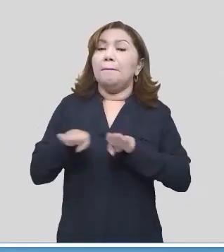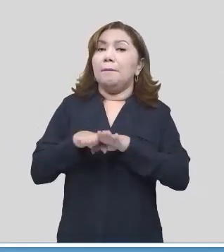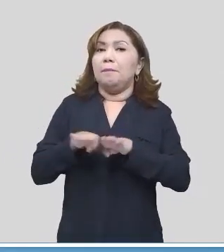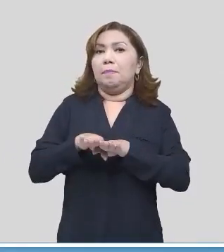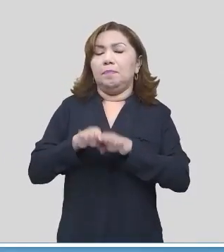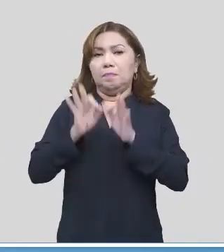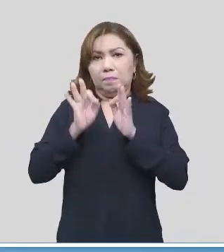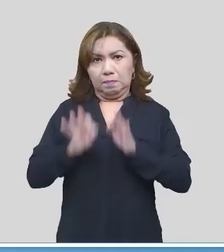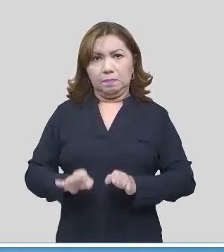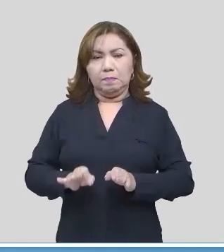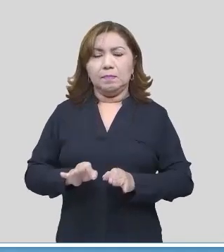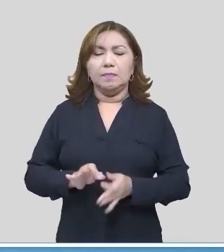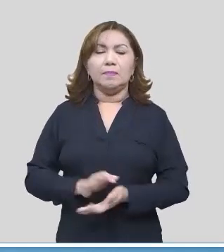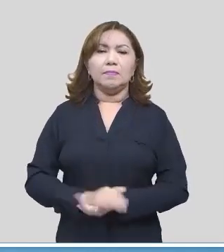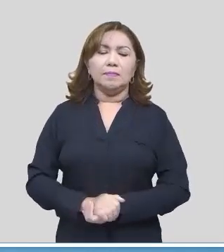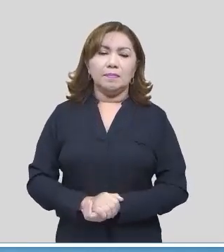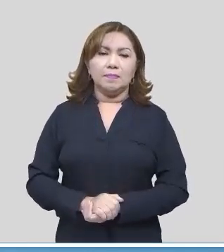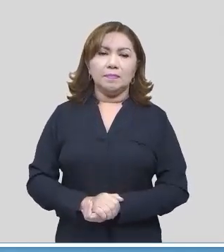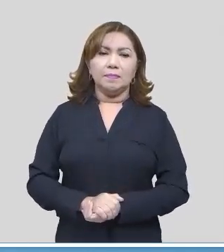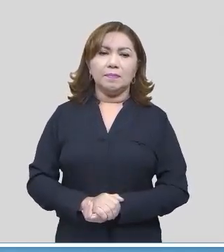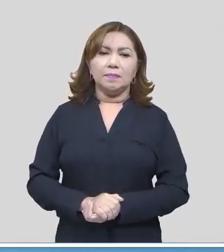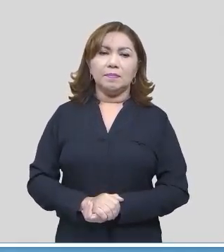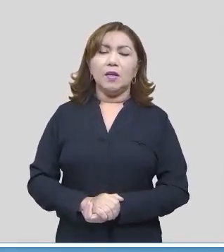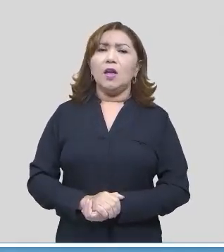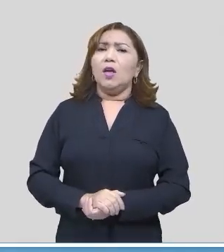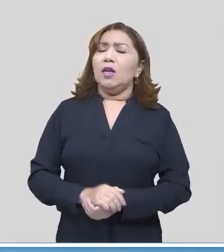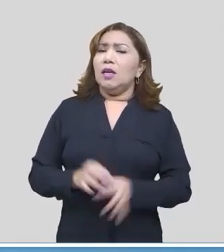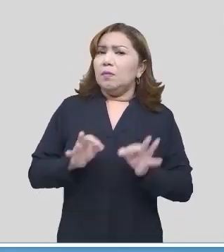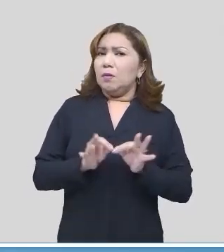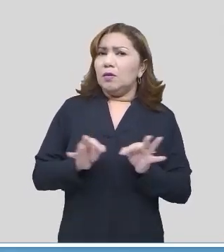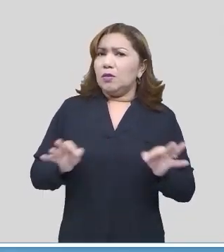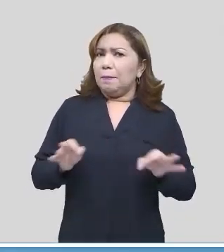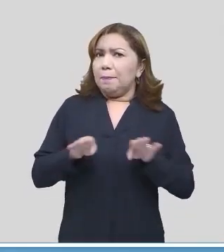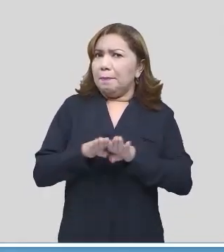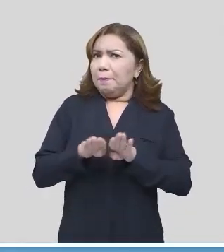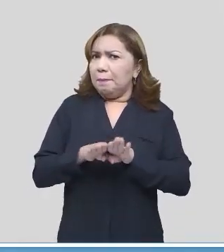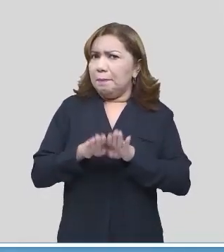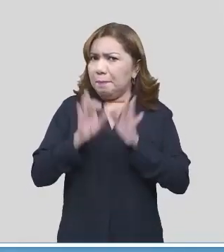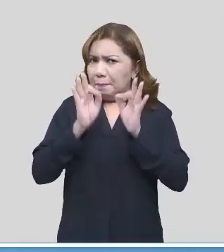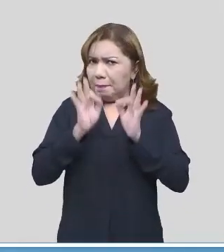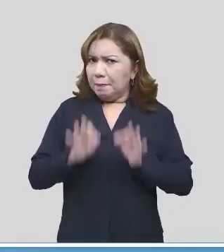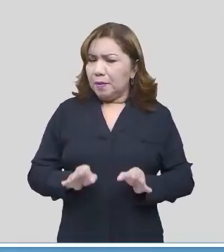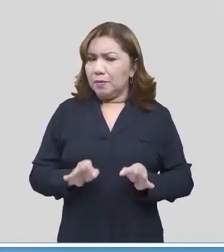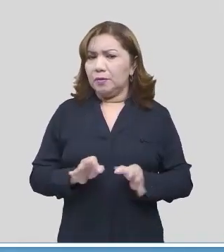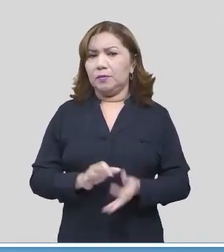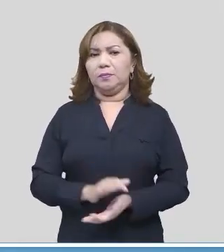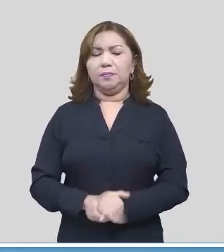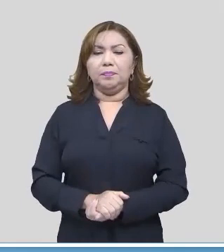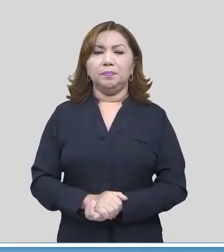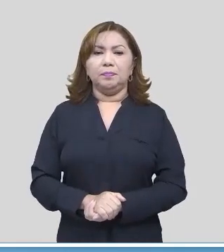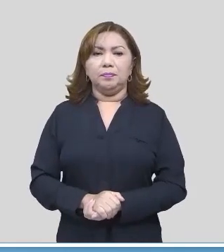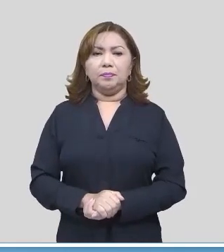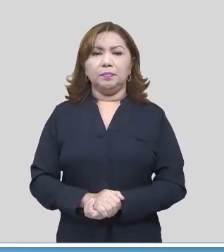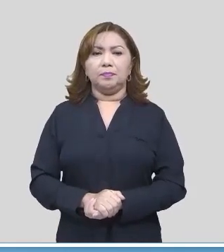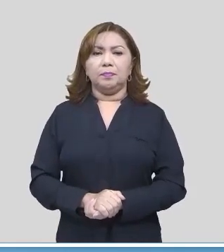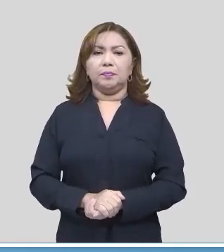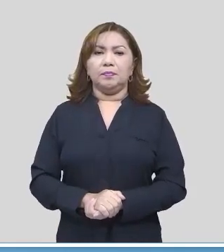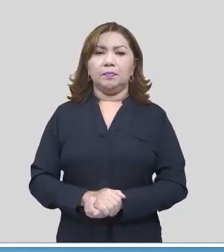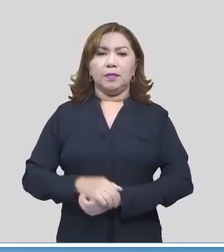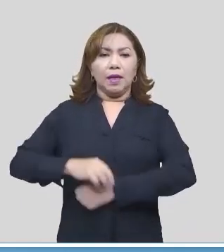padronizada. Medida padronizada. Os instrumentos que nós utilizamos: